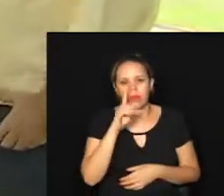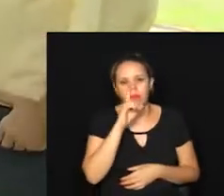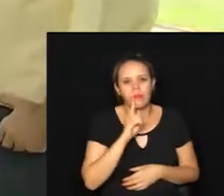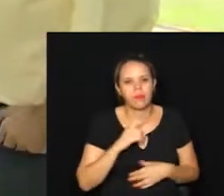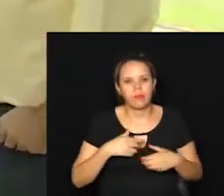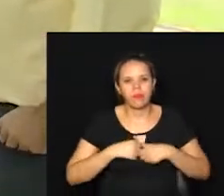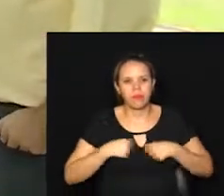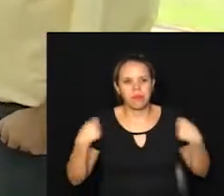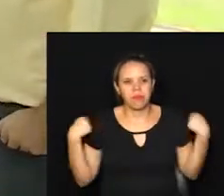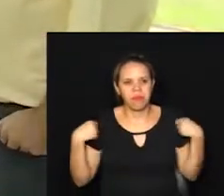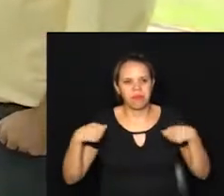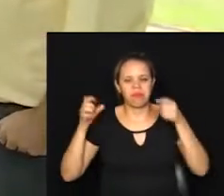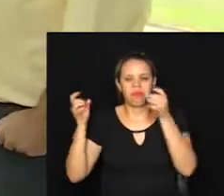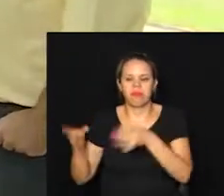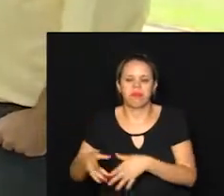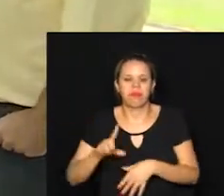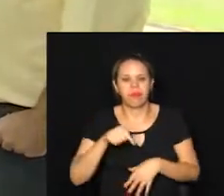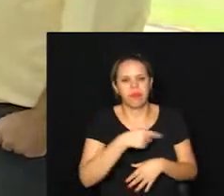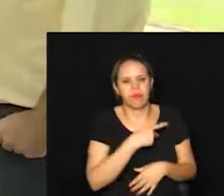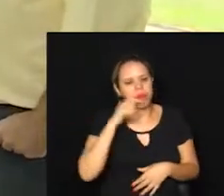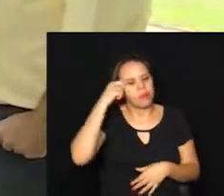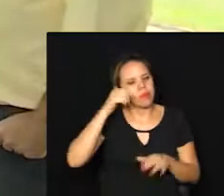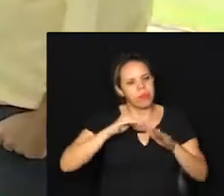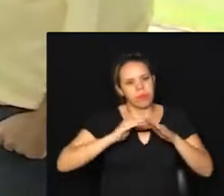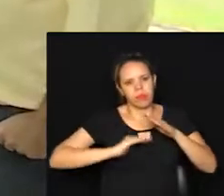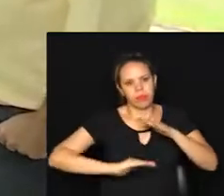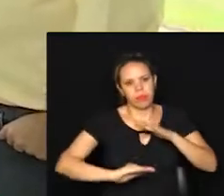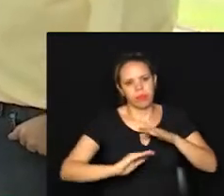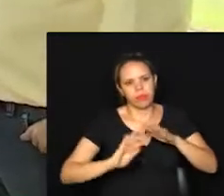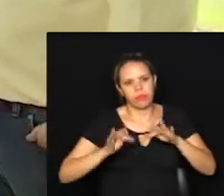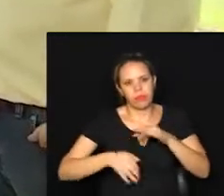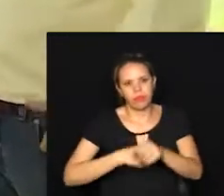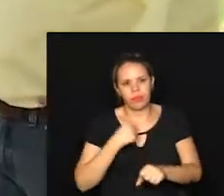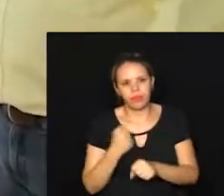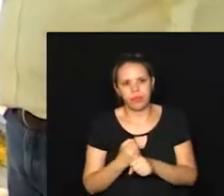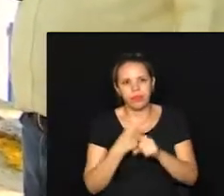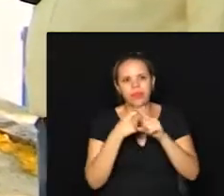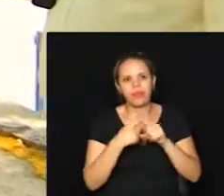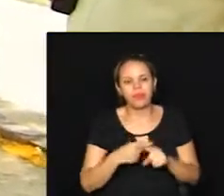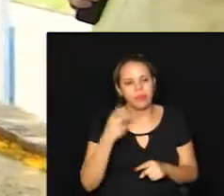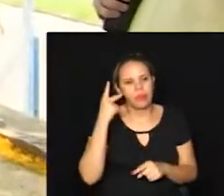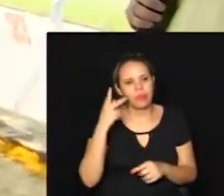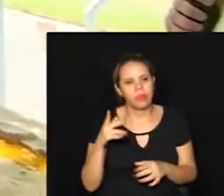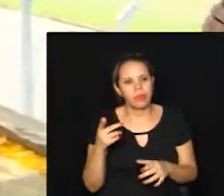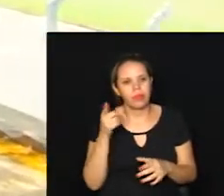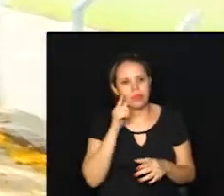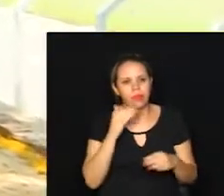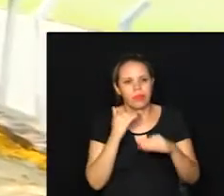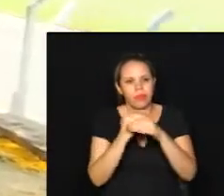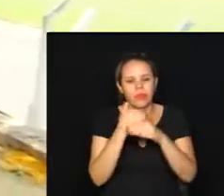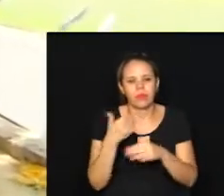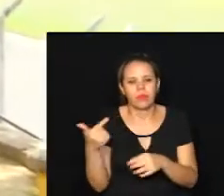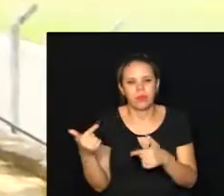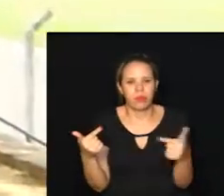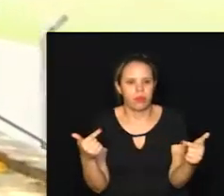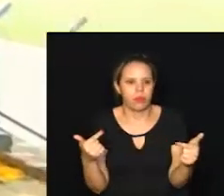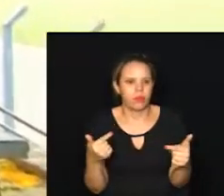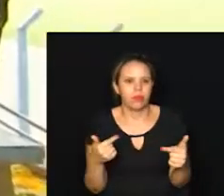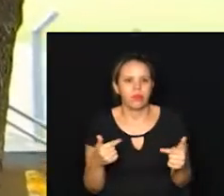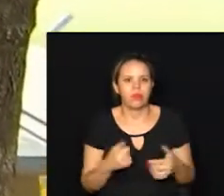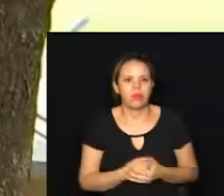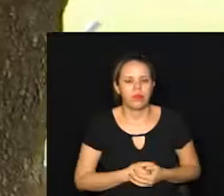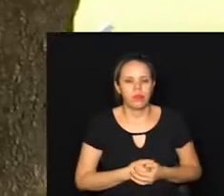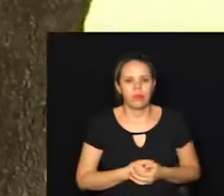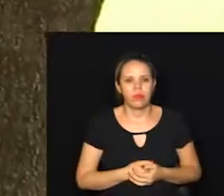camisa. Exatamente. E a Ponte, que depois seria rebaixada no final daquele ano no Campeonato Paulista, ela buscou o empate em 2-2. E por